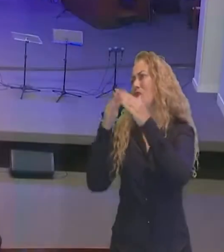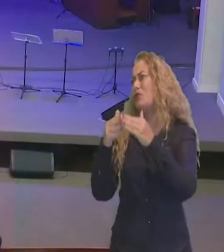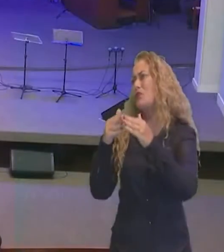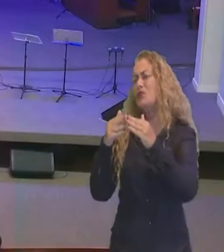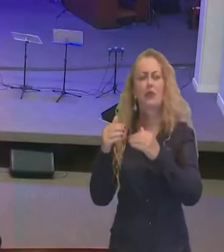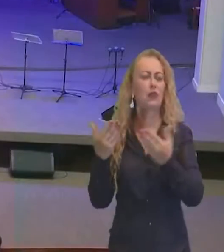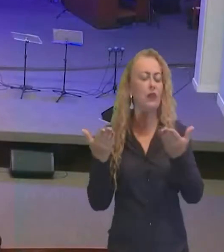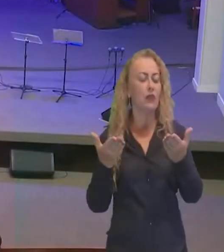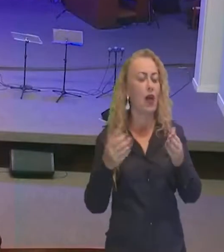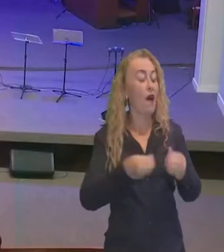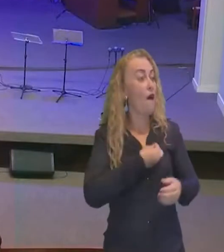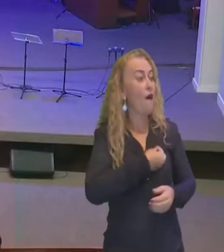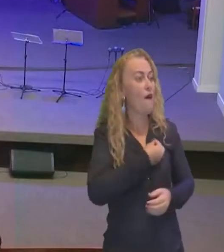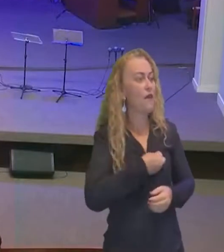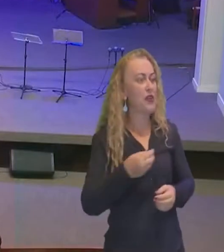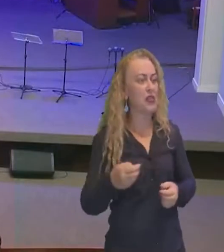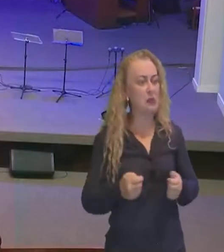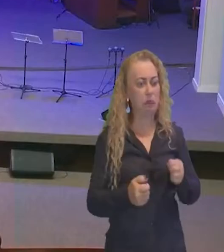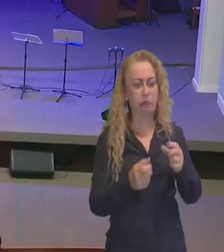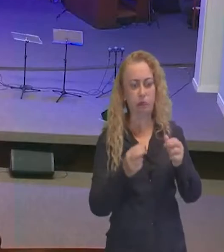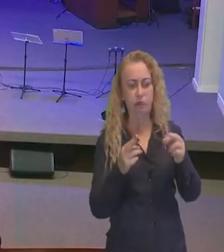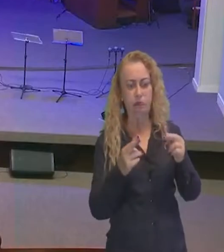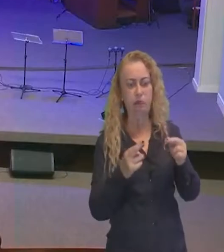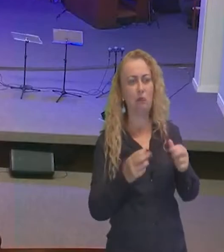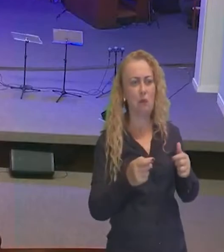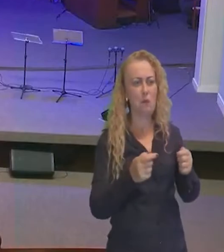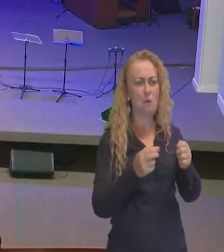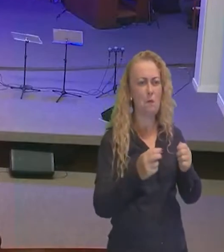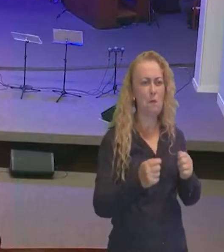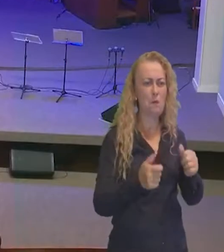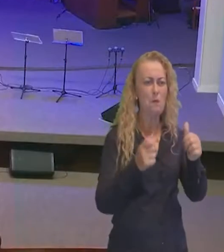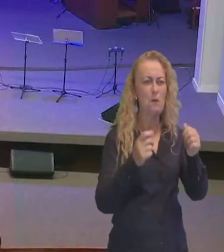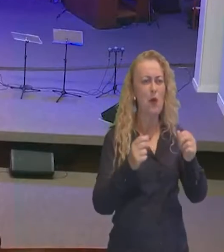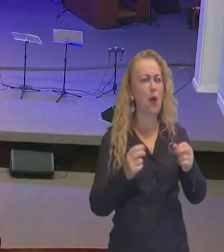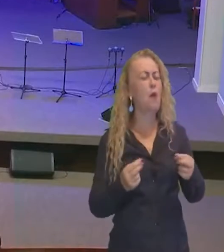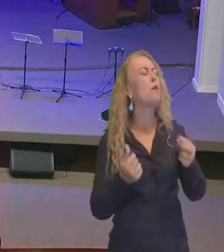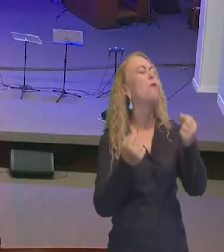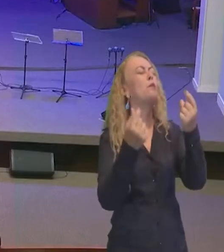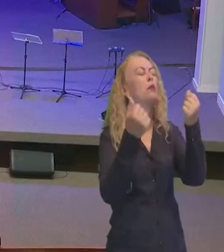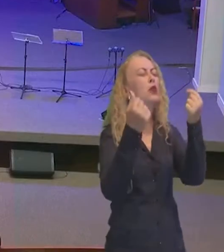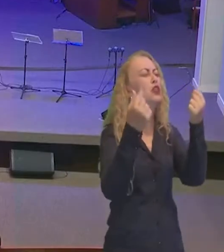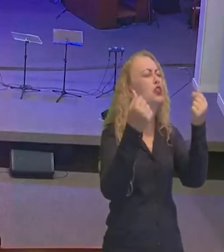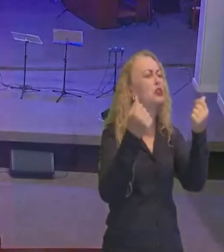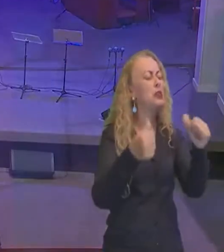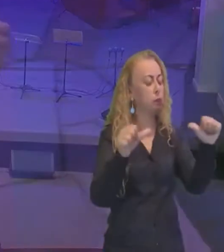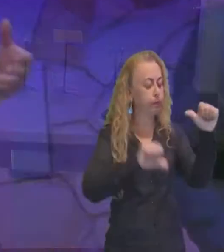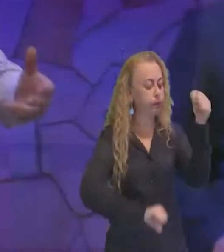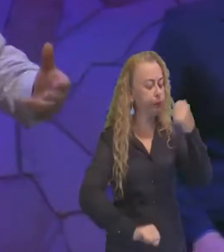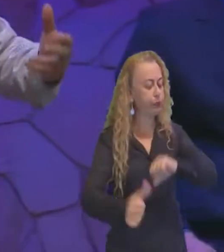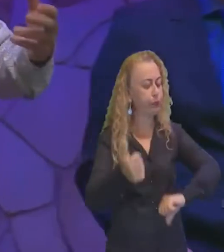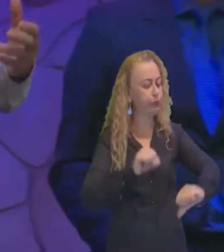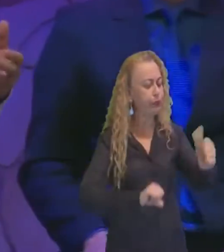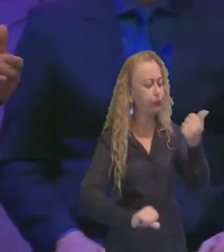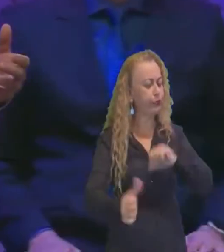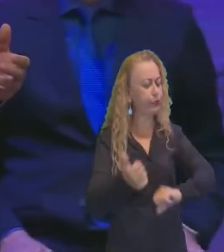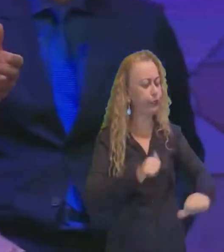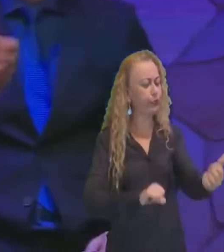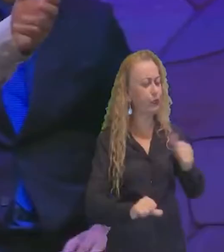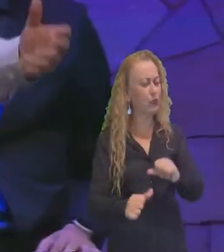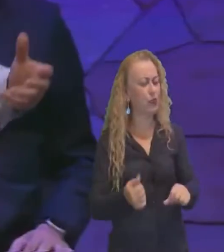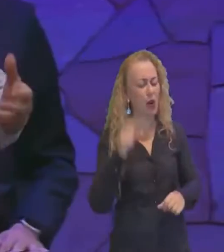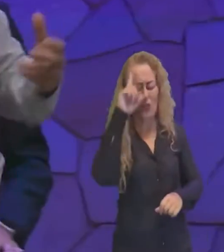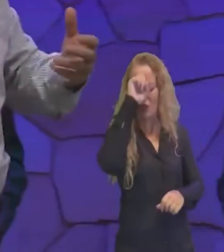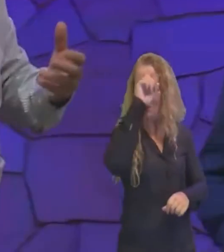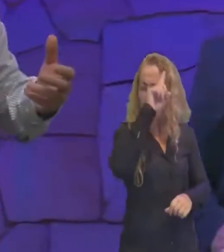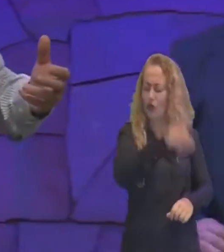e a vida financeira começa a virar de um lado para o outro, e começam os problemas em casa, e começam as dificuldades,